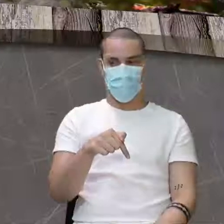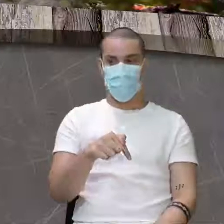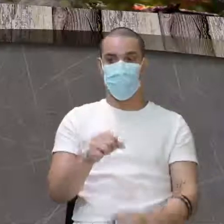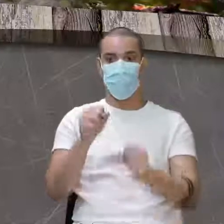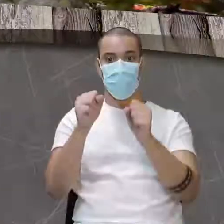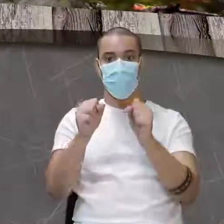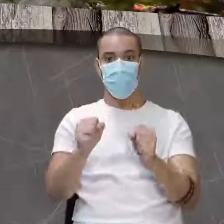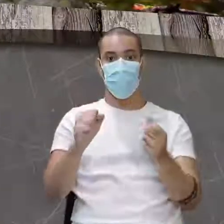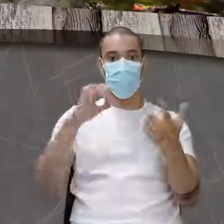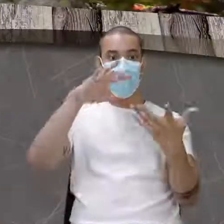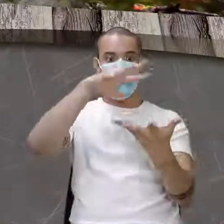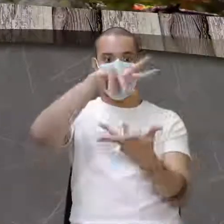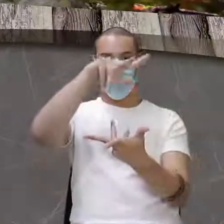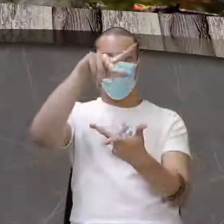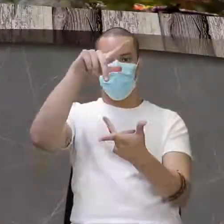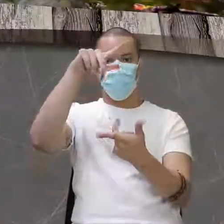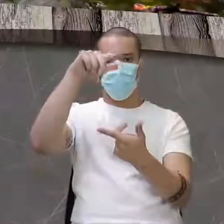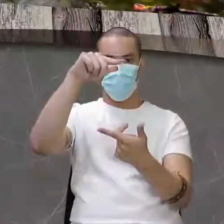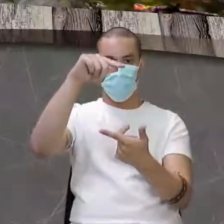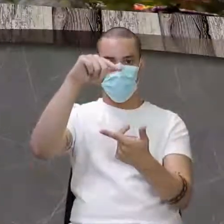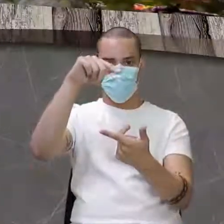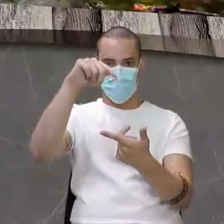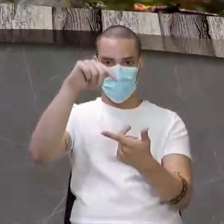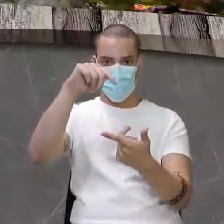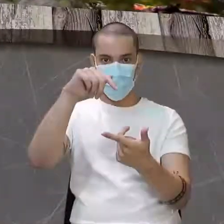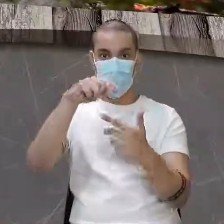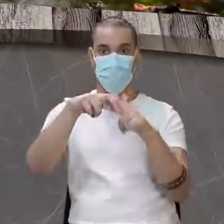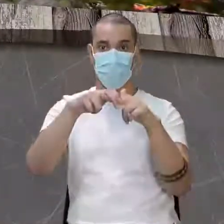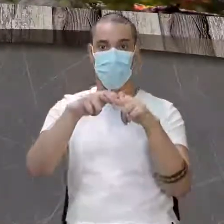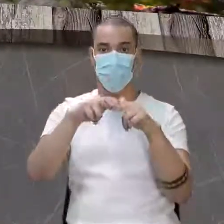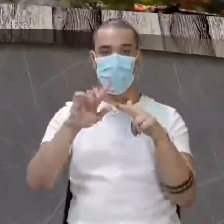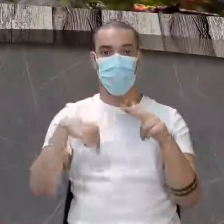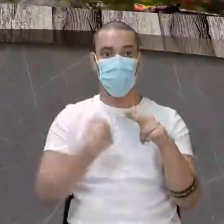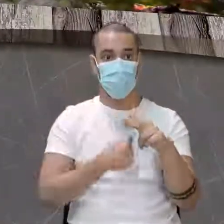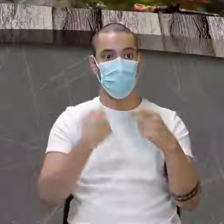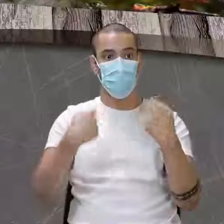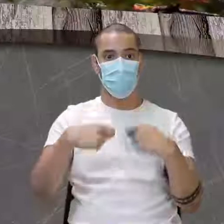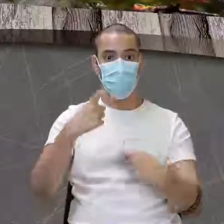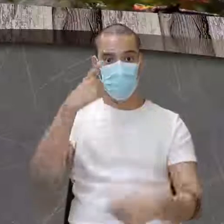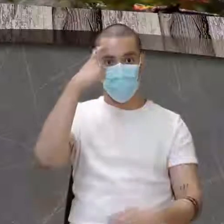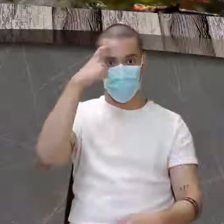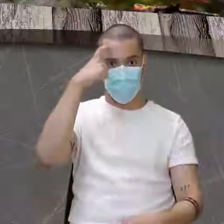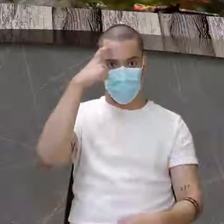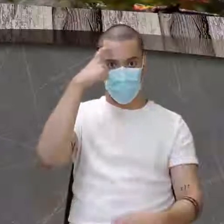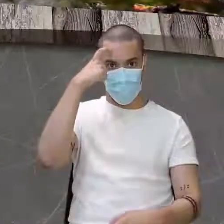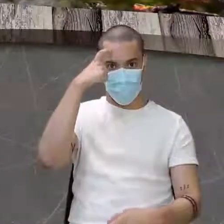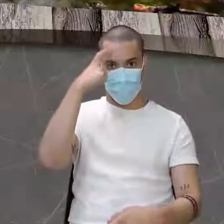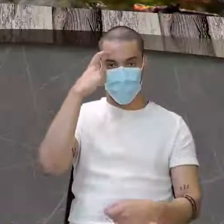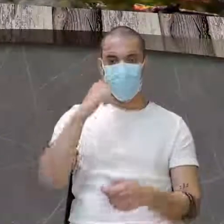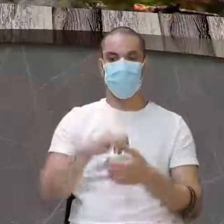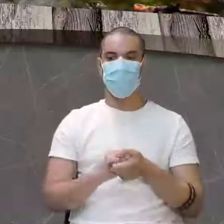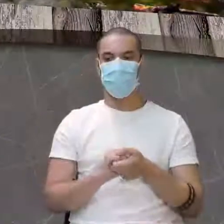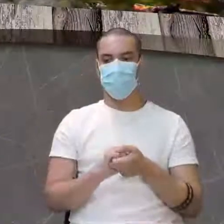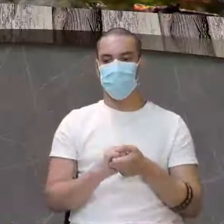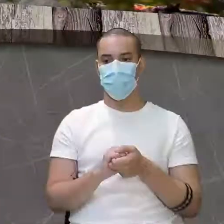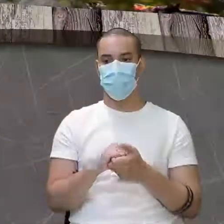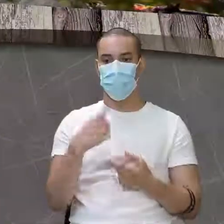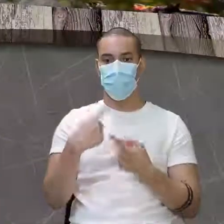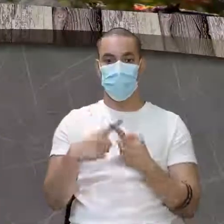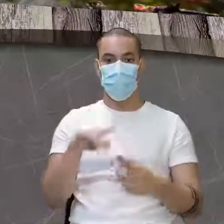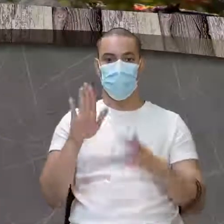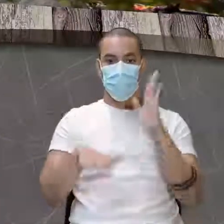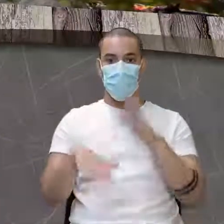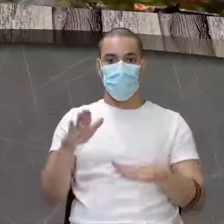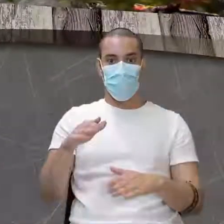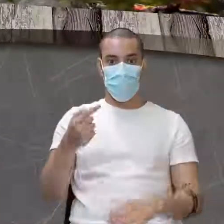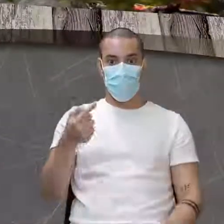Eles podem ser globais. Então, a gente tem que pensar, sim, nos demais que vão estar aqui. Porque, às vezes, você vai ficar